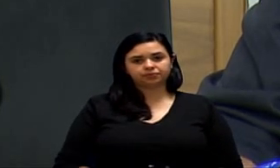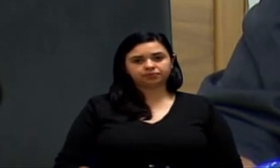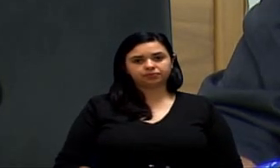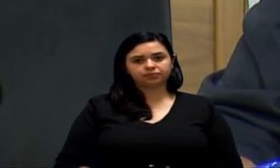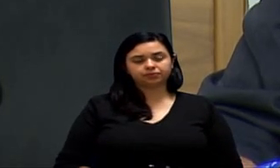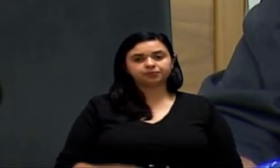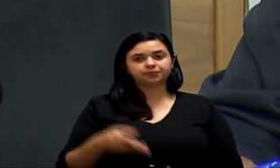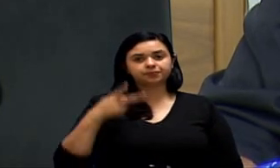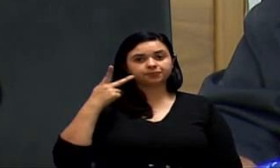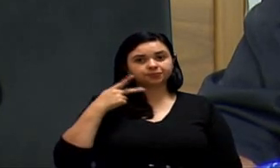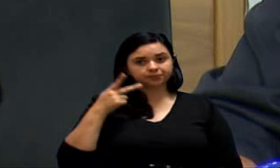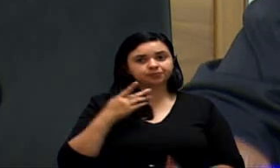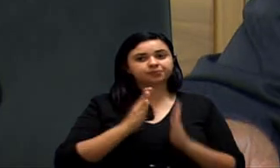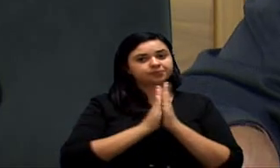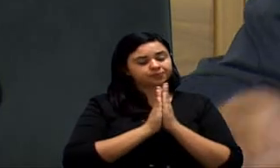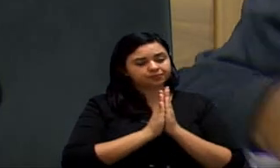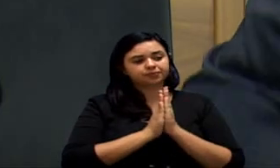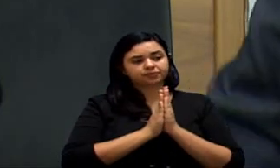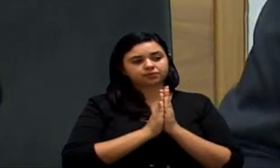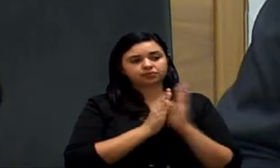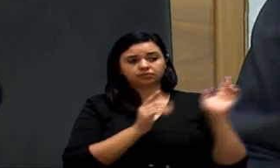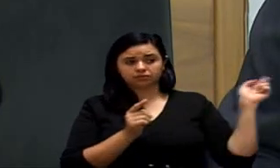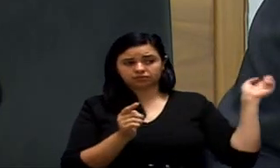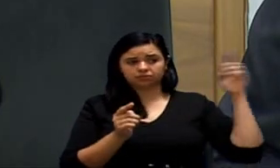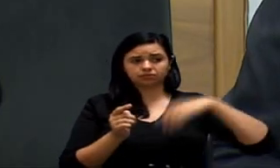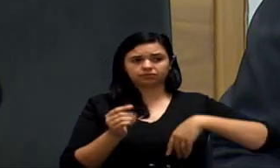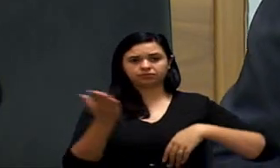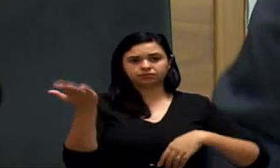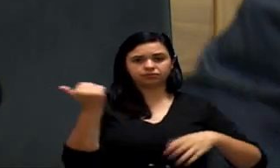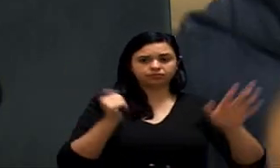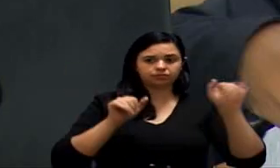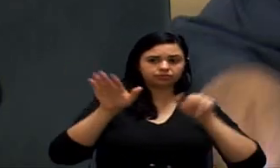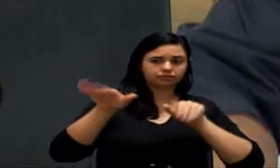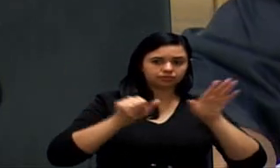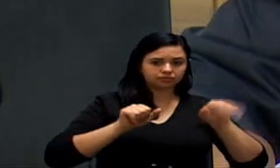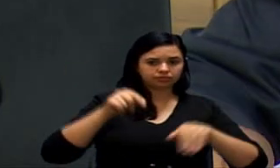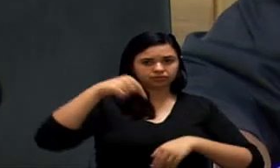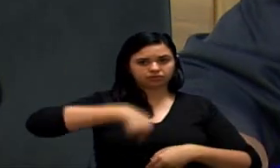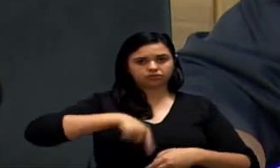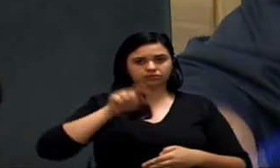Senhores vereadores, favor, comparecer. Nós temos uma votação no painel.